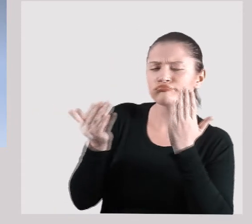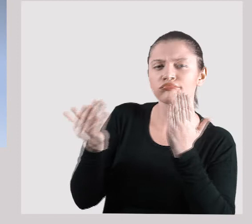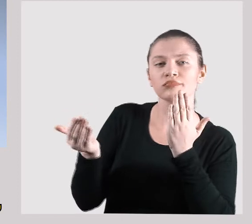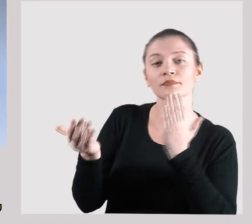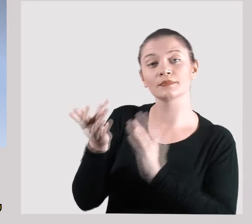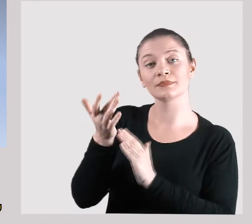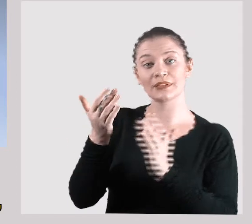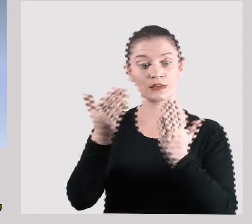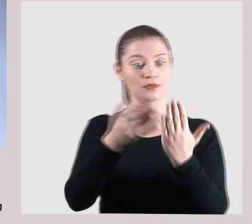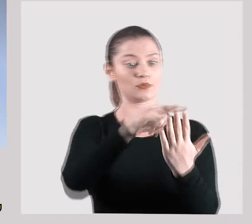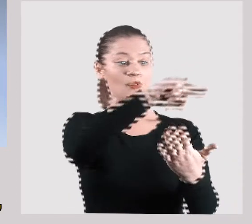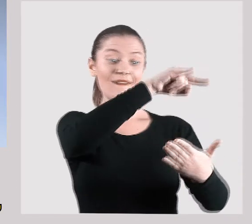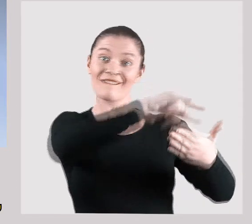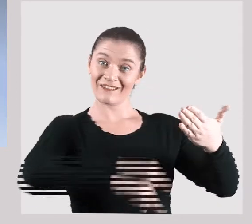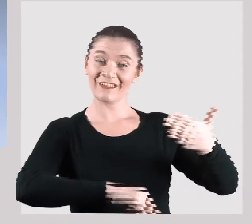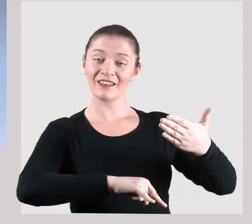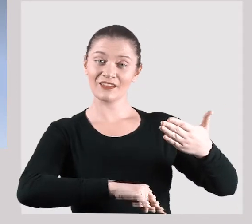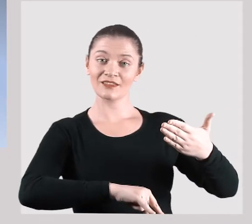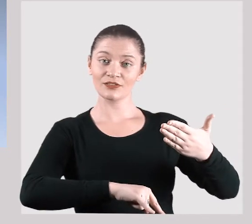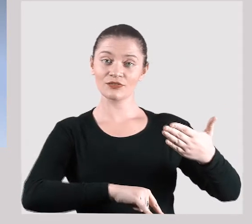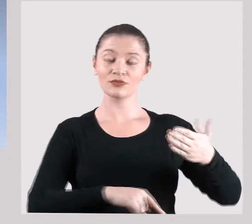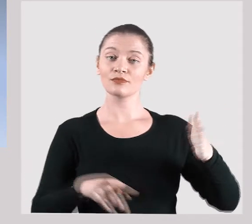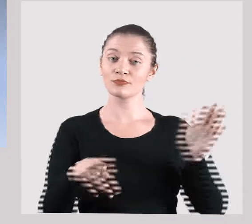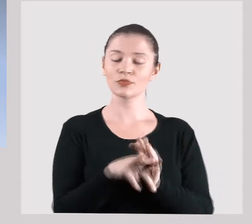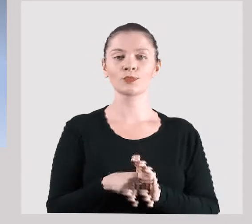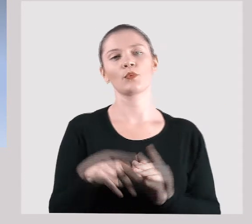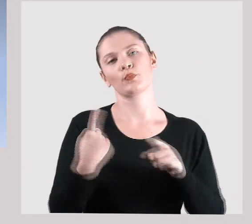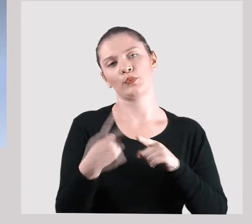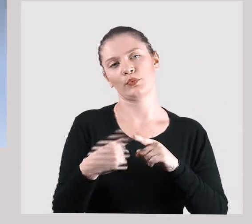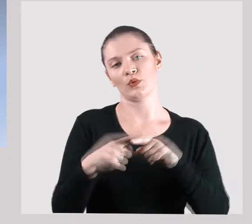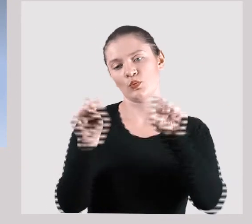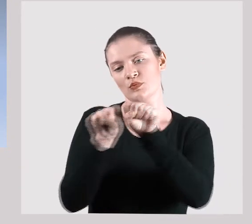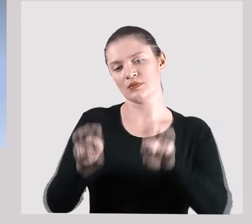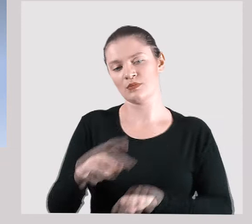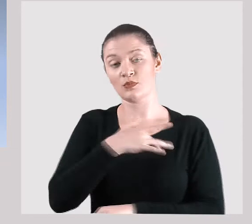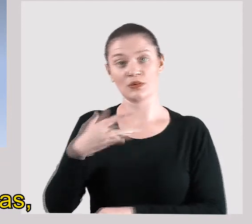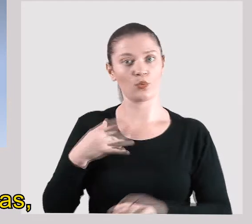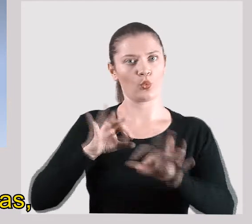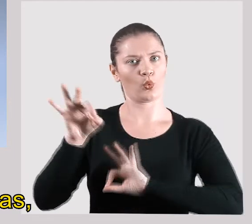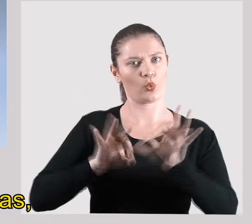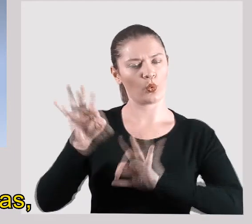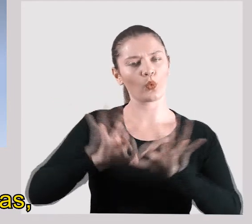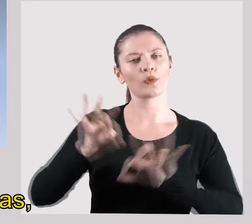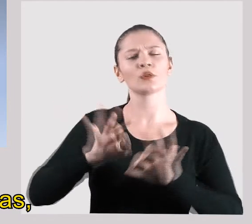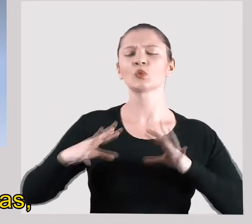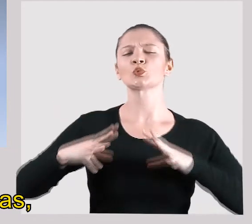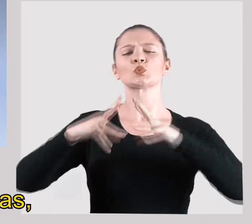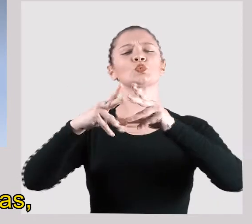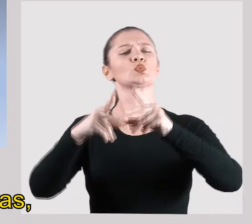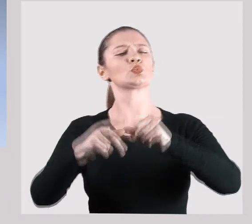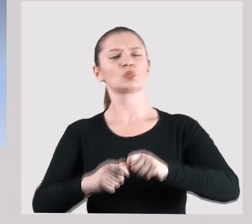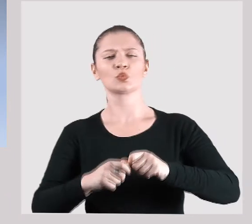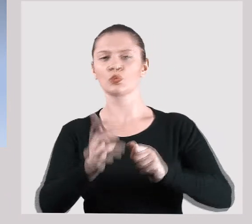das fichas, dos prontuários dos pacientes, que lá eles têm um sistema de saúde muito organizado. Todos os pacientes têm